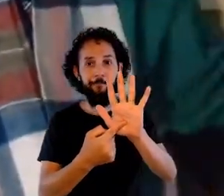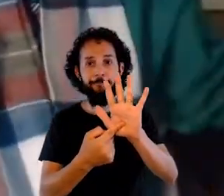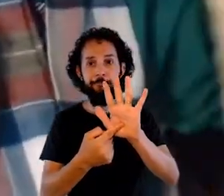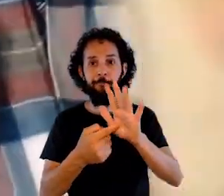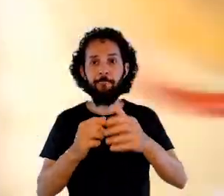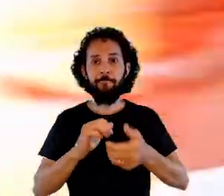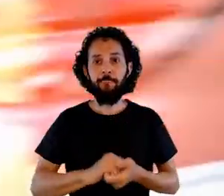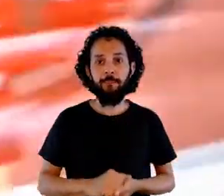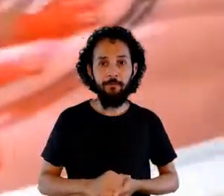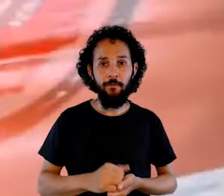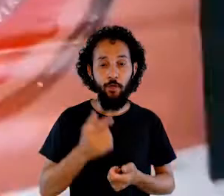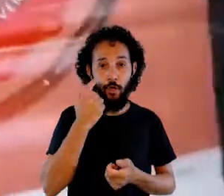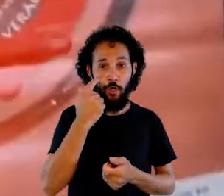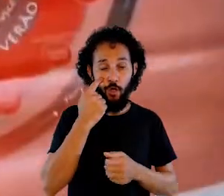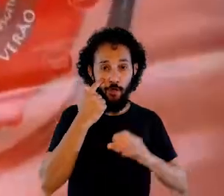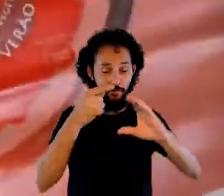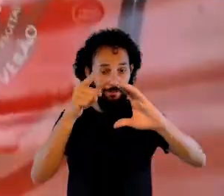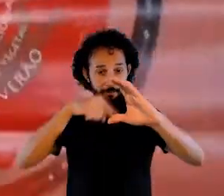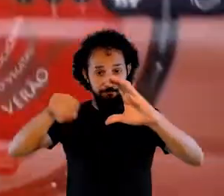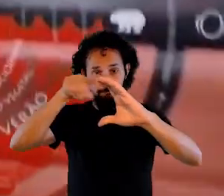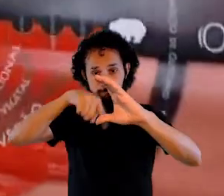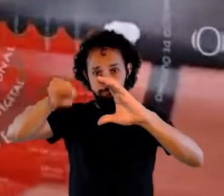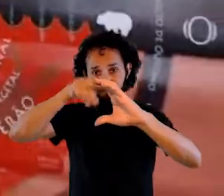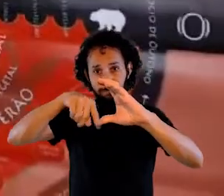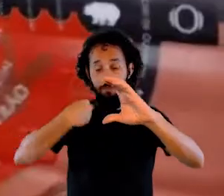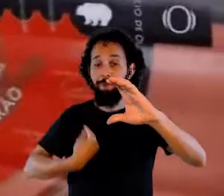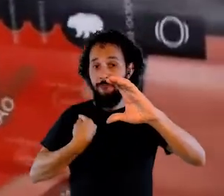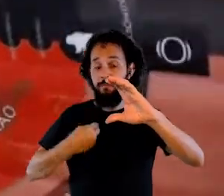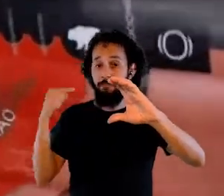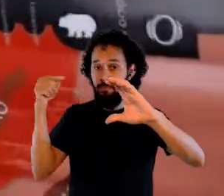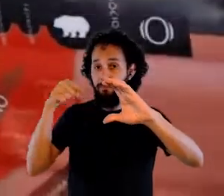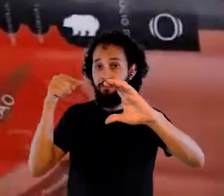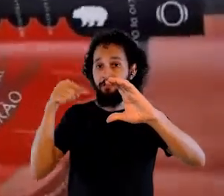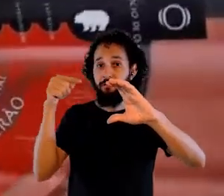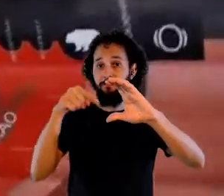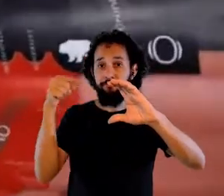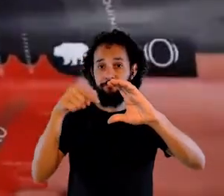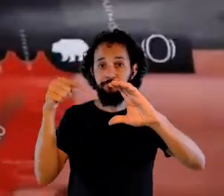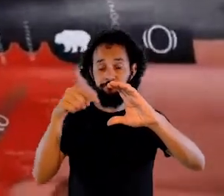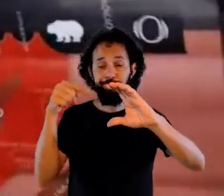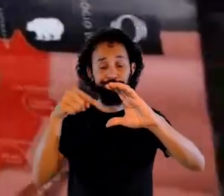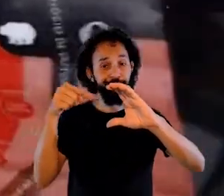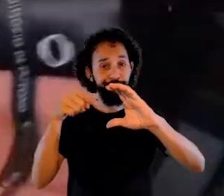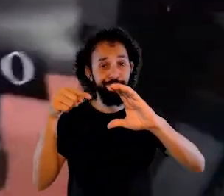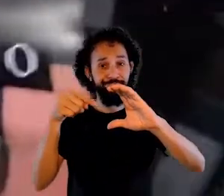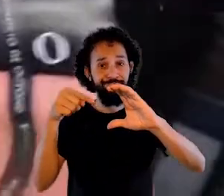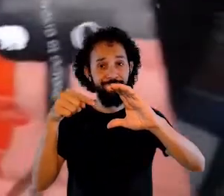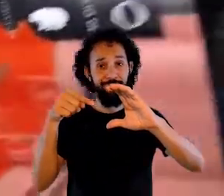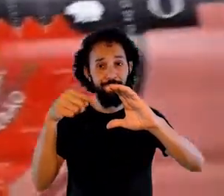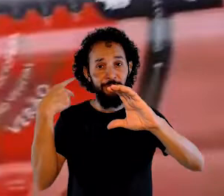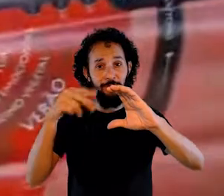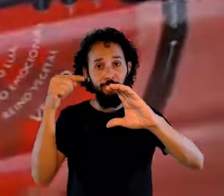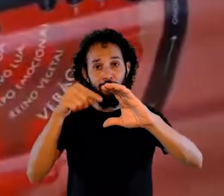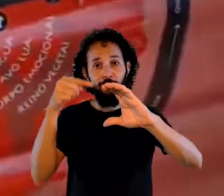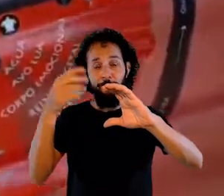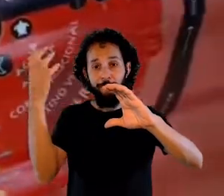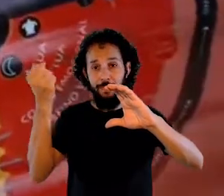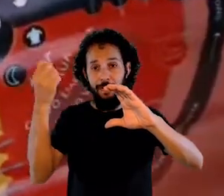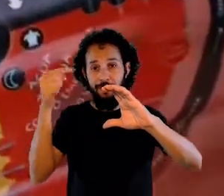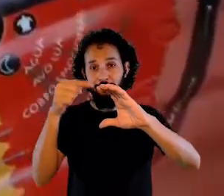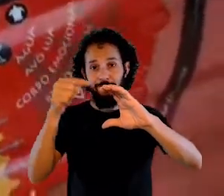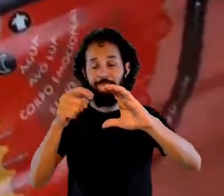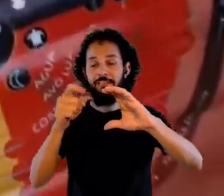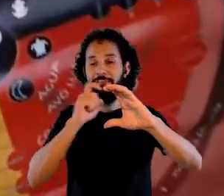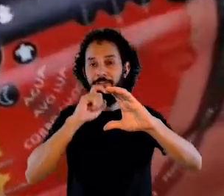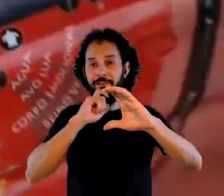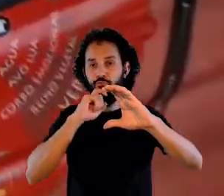aqui, ó. Oi? Aí. Né? Nesse lugarzinho branco aqui, tá vendo inverno ali, né? Deixa eu ver se eu acertar aqui, que é